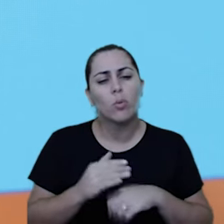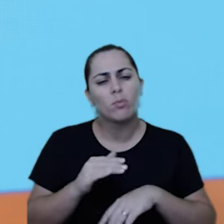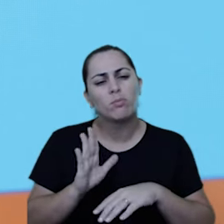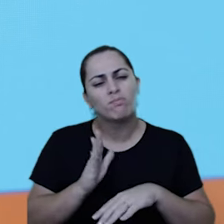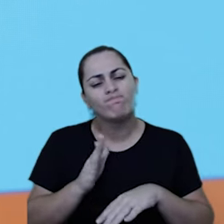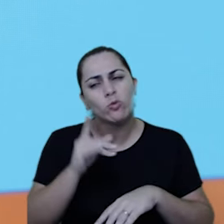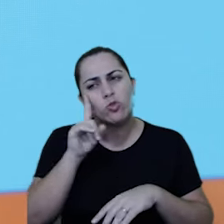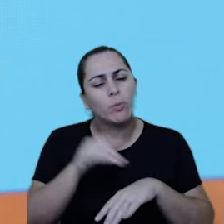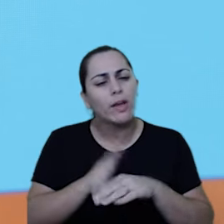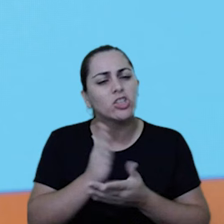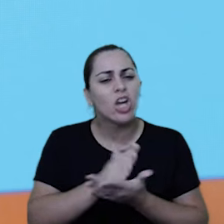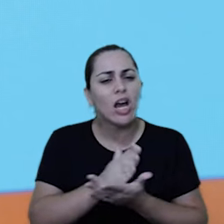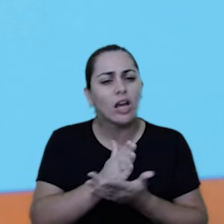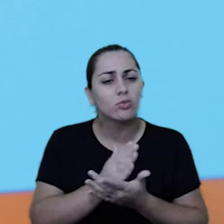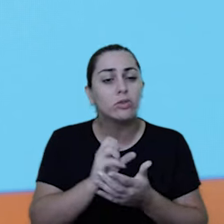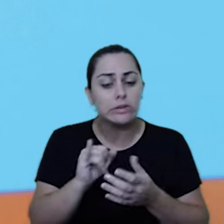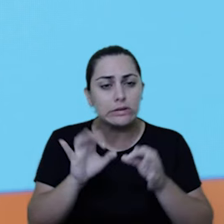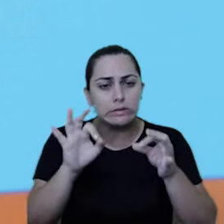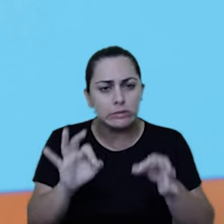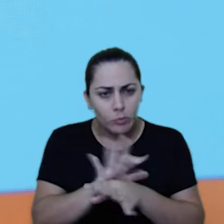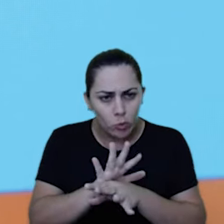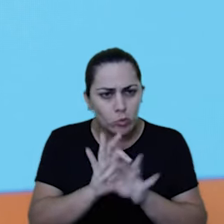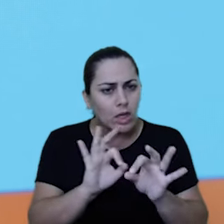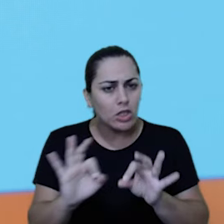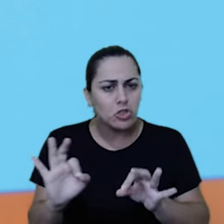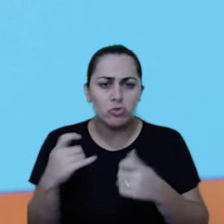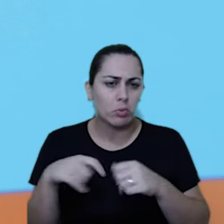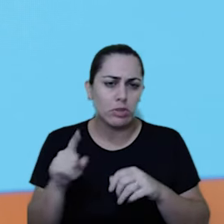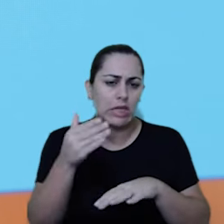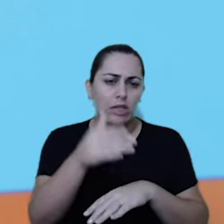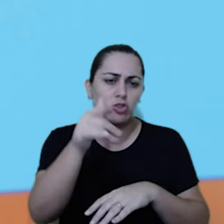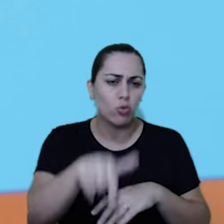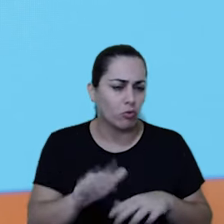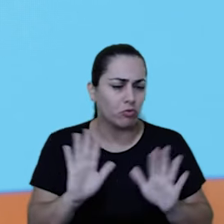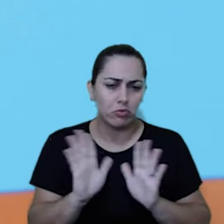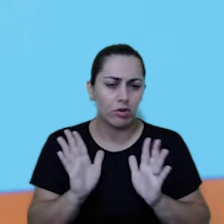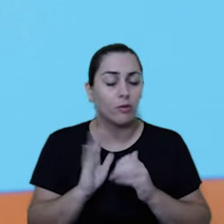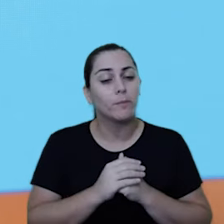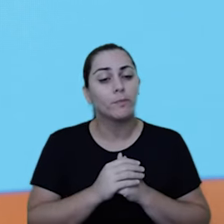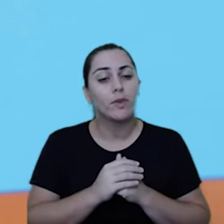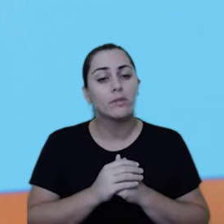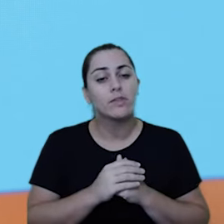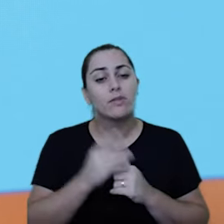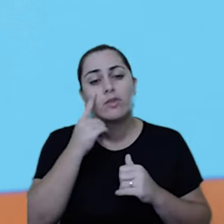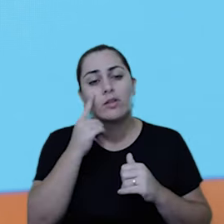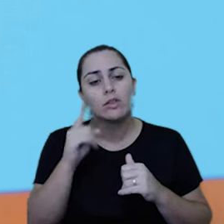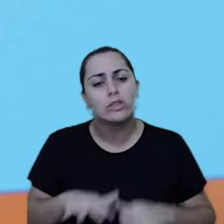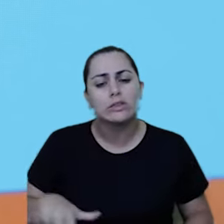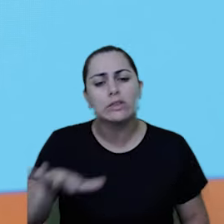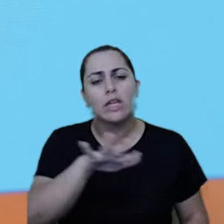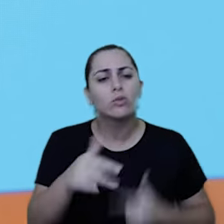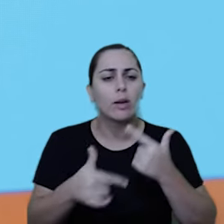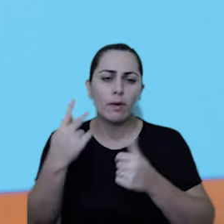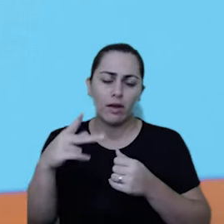mais chatinho Se você deixar isso aqui certo azeitado você não precisa visitar mais e pegar o máximo possível assim o mais abrangente do